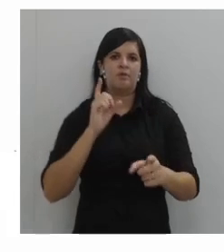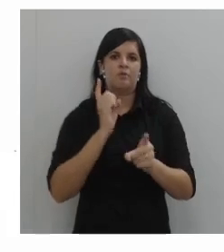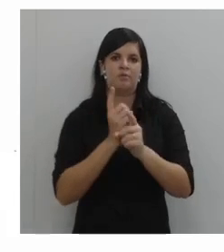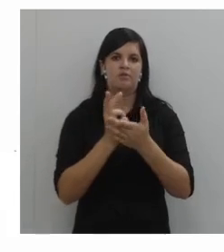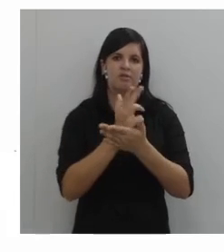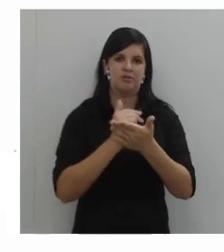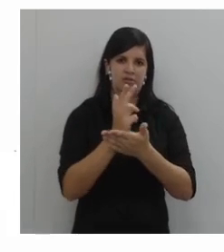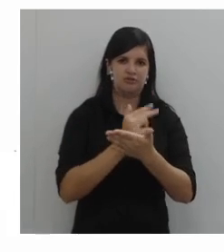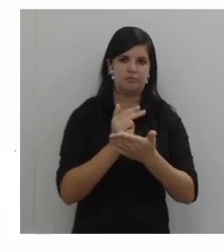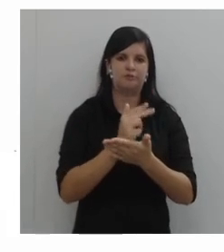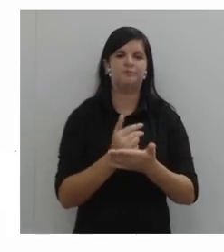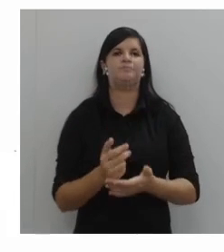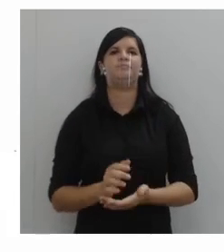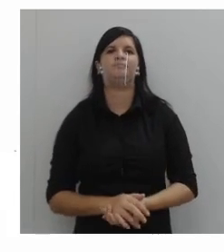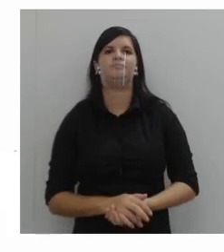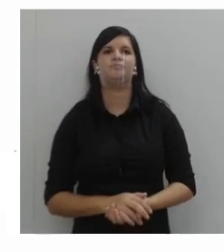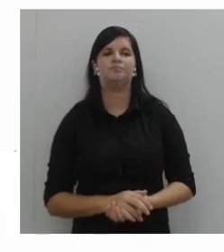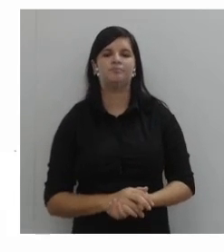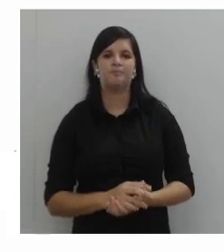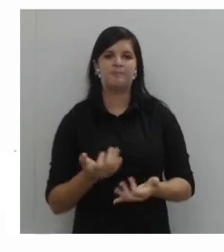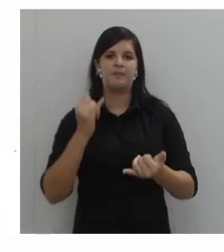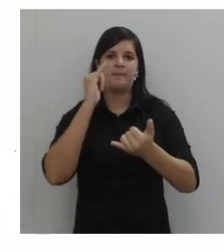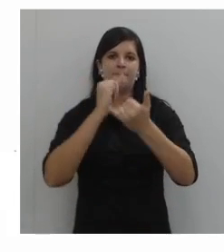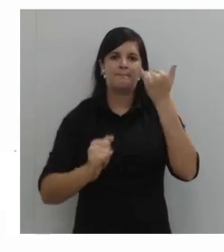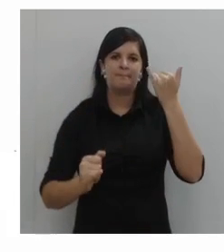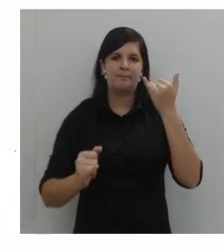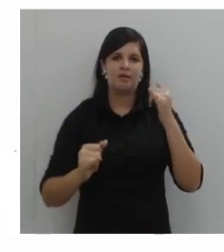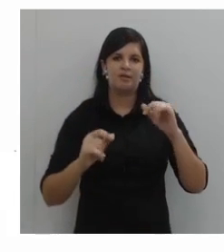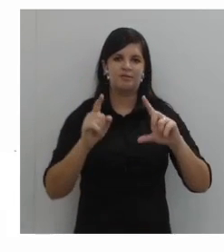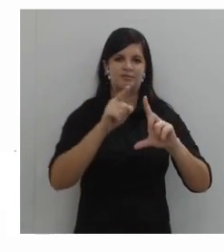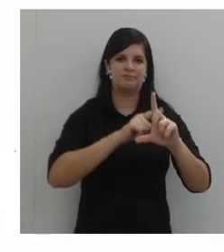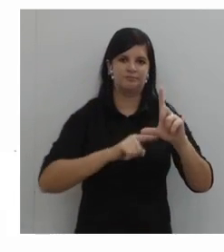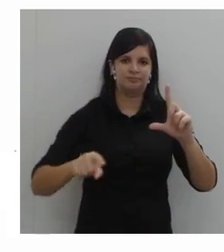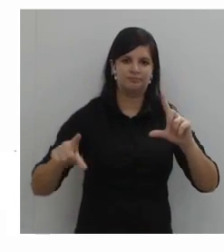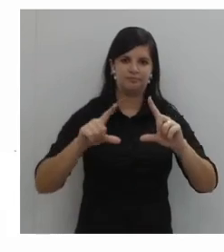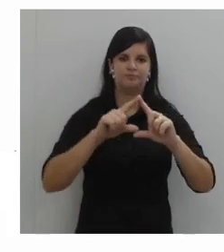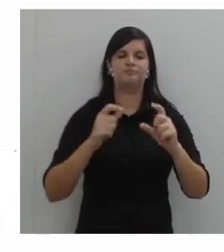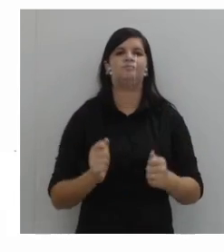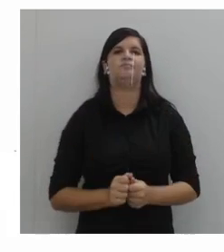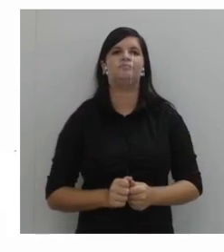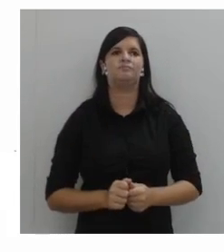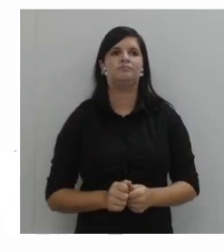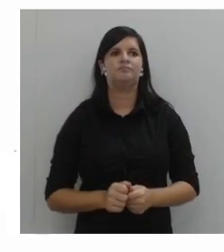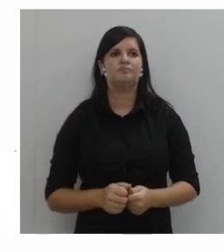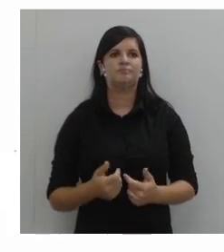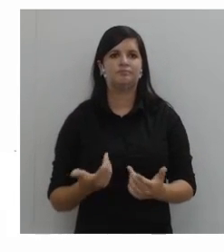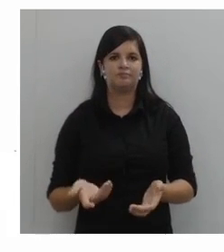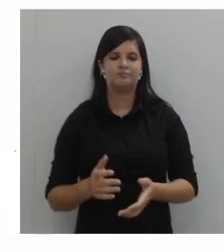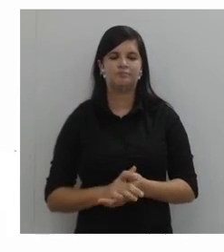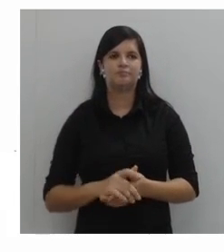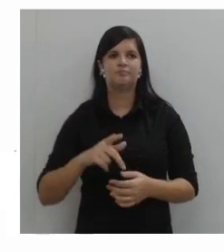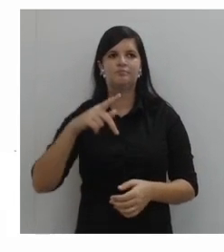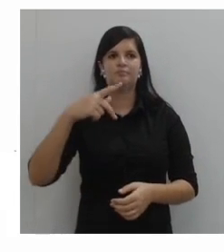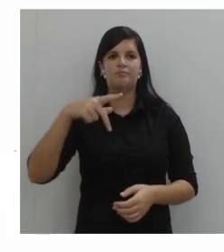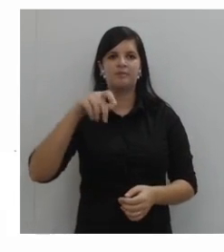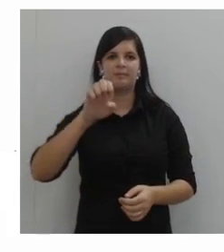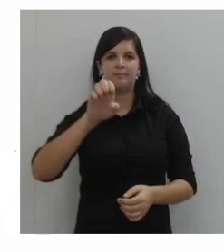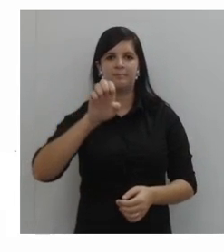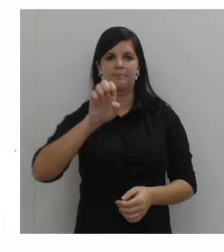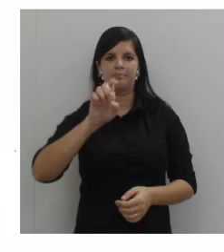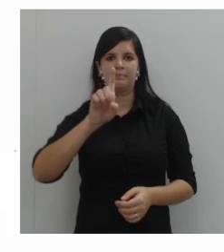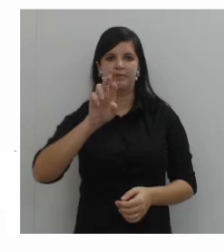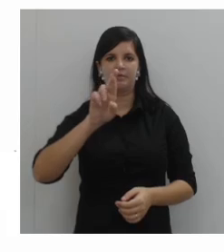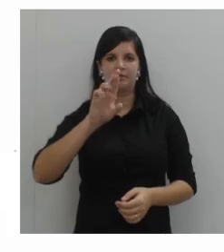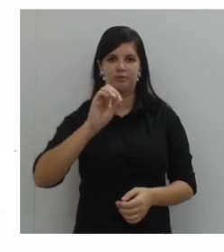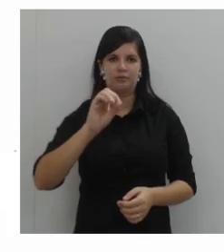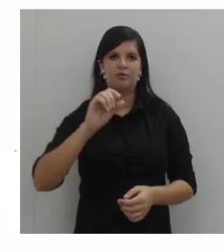de Tales e os problemas envolvendo semelhança de triângulos. Então, vamos a essa questão. Pedro está